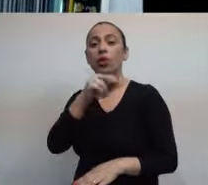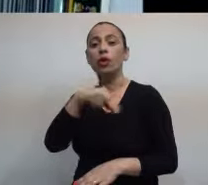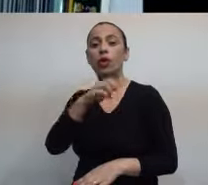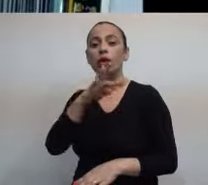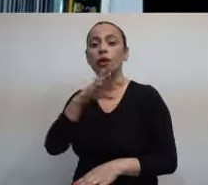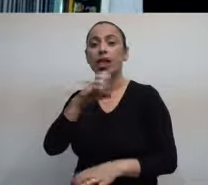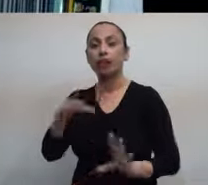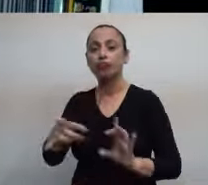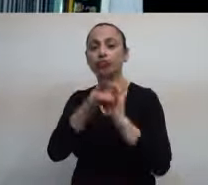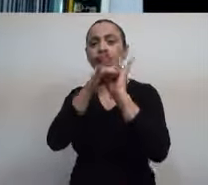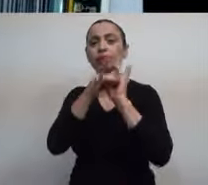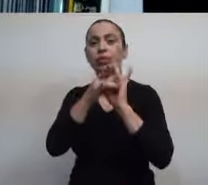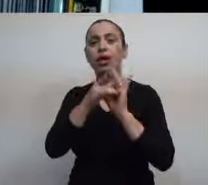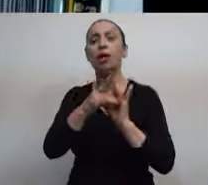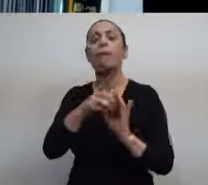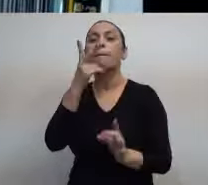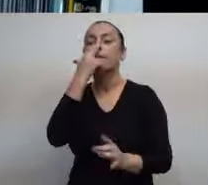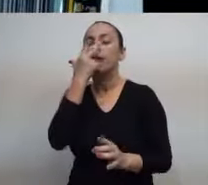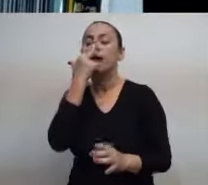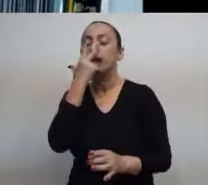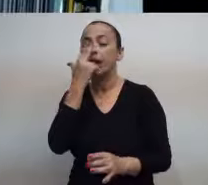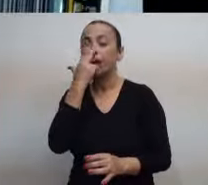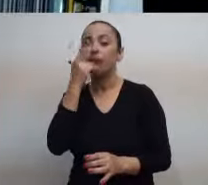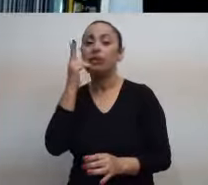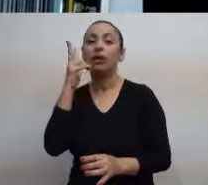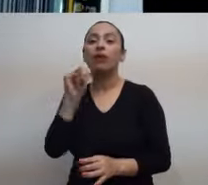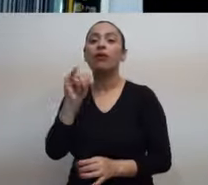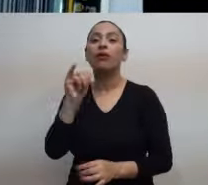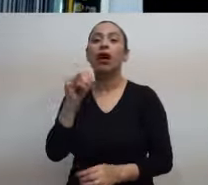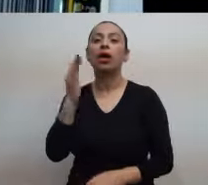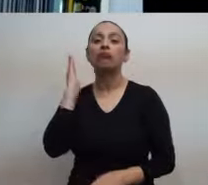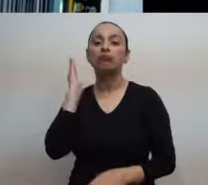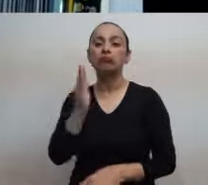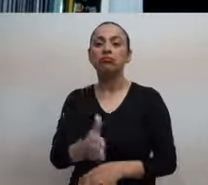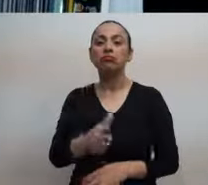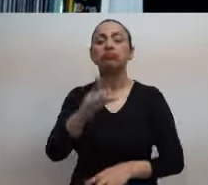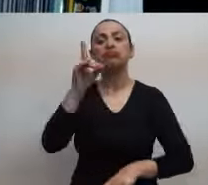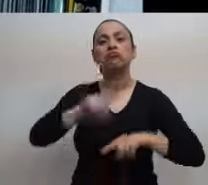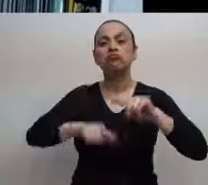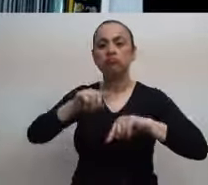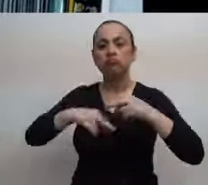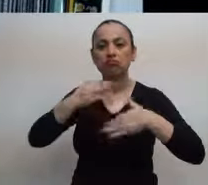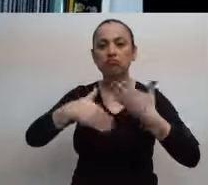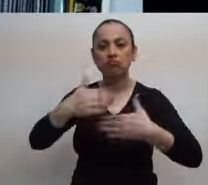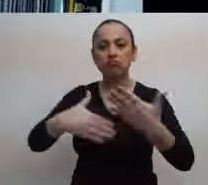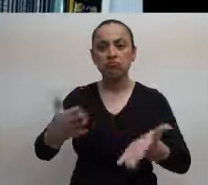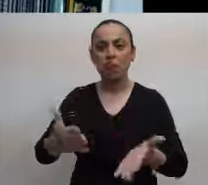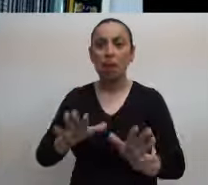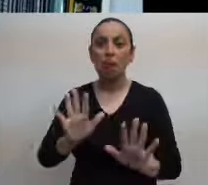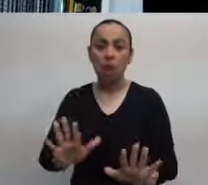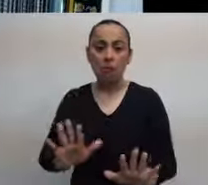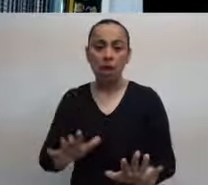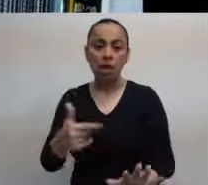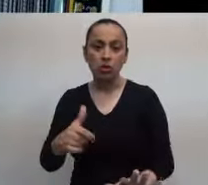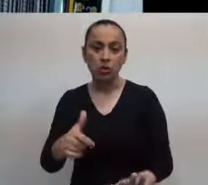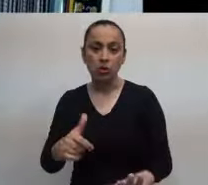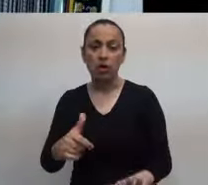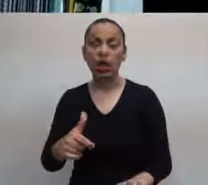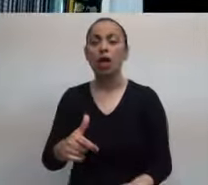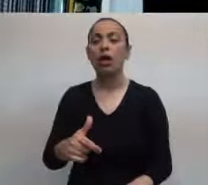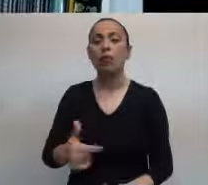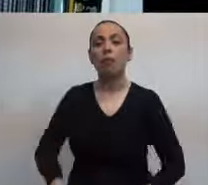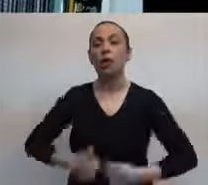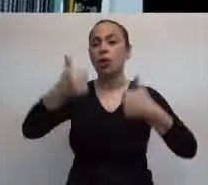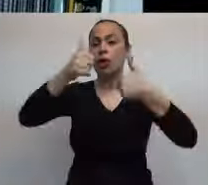vez em direção ao rumo ao avanço do material. Entretanto, não faz ainda melhorar